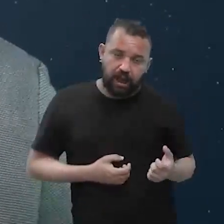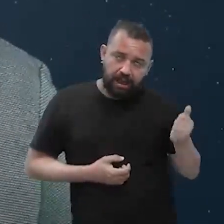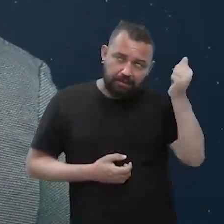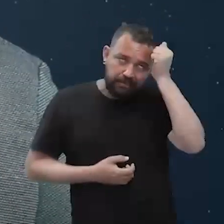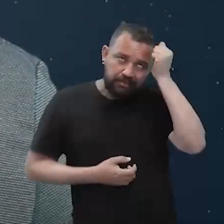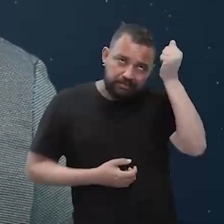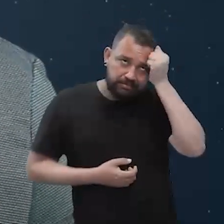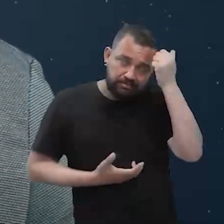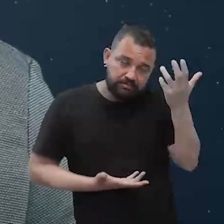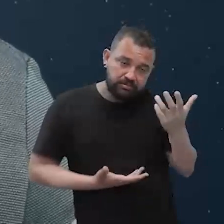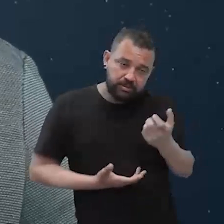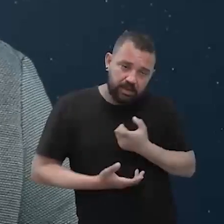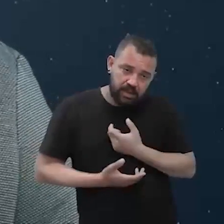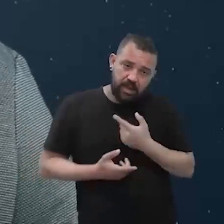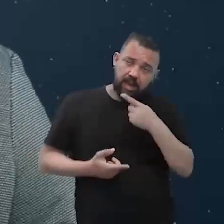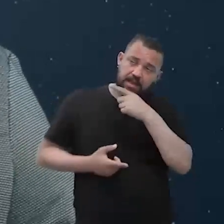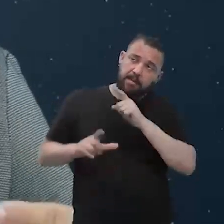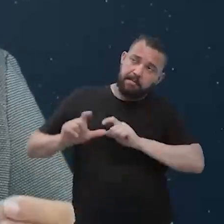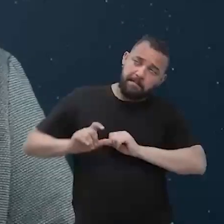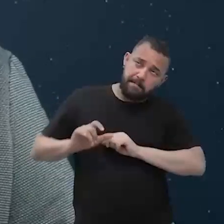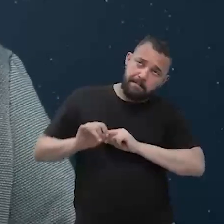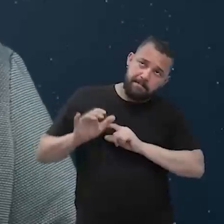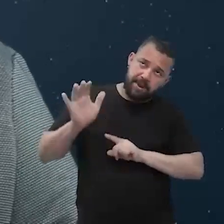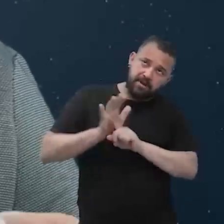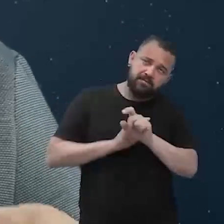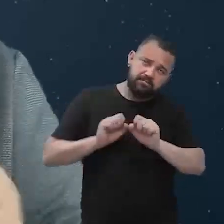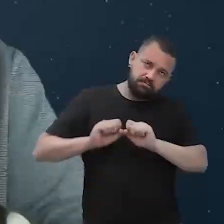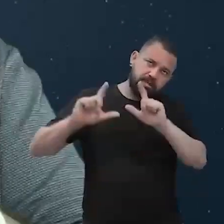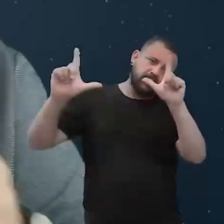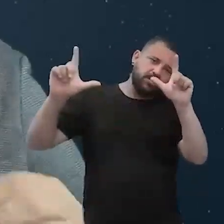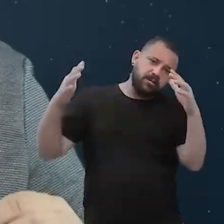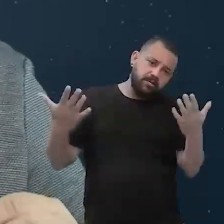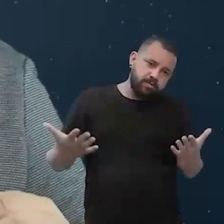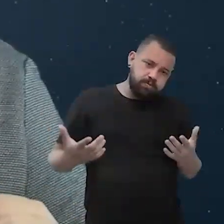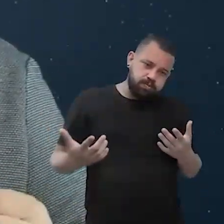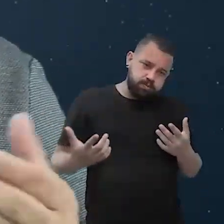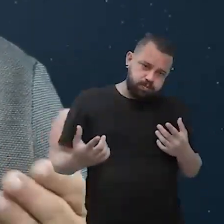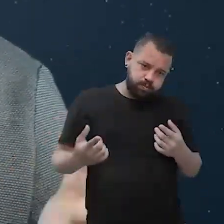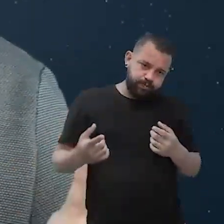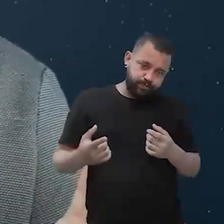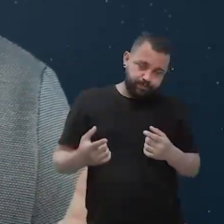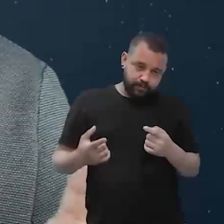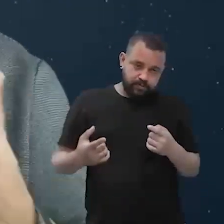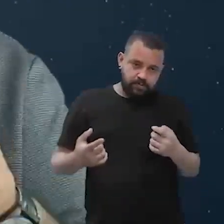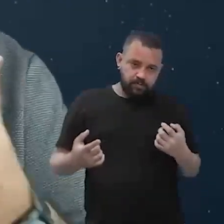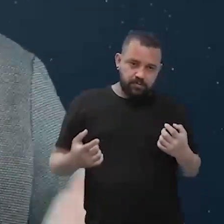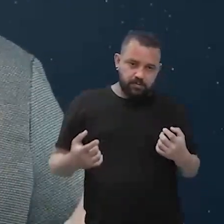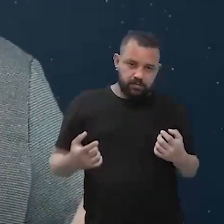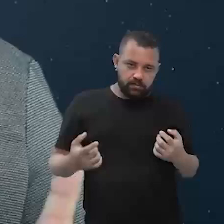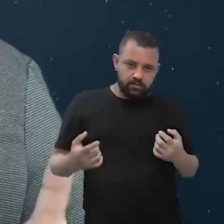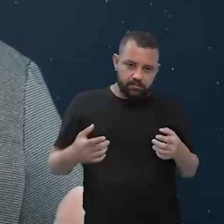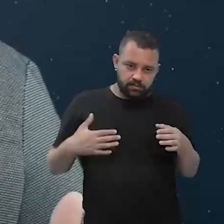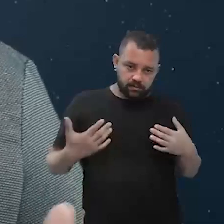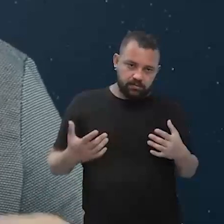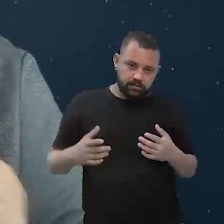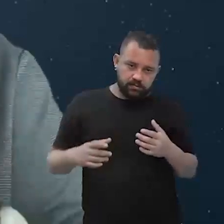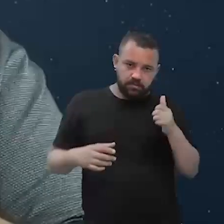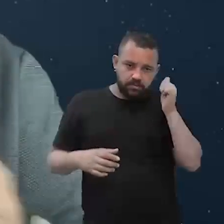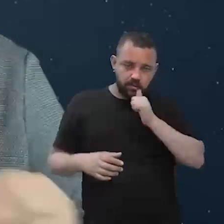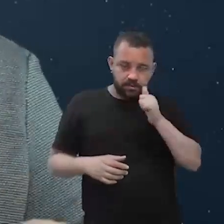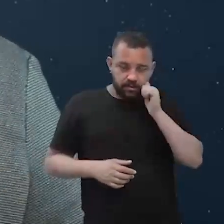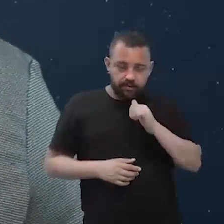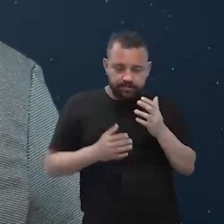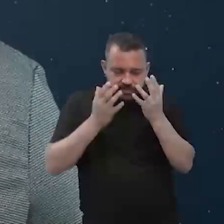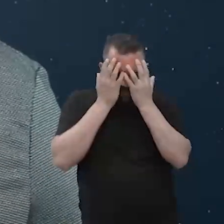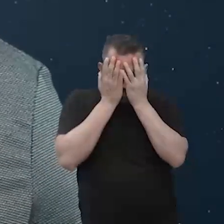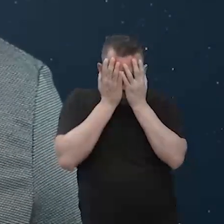ficou explícita. A intencionalidade realmente ficou clara. Até porque ele colocou a legenda. A mulher com a mão no rosto e o